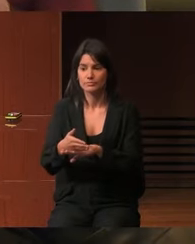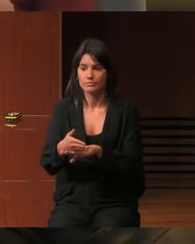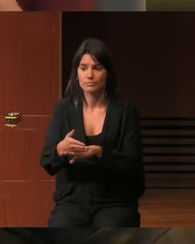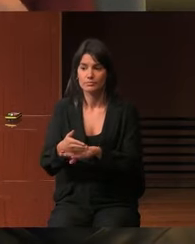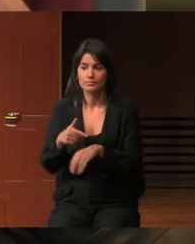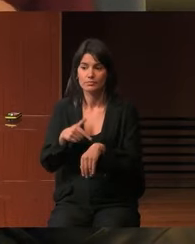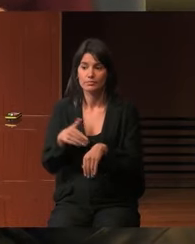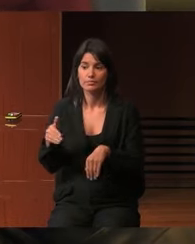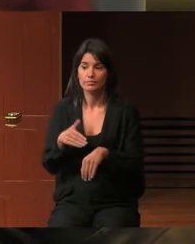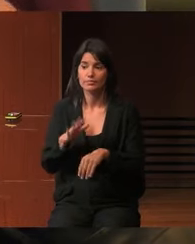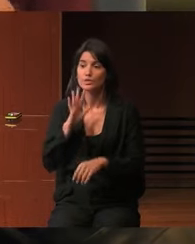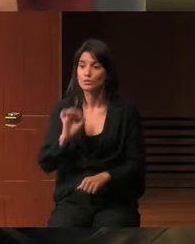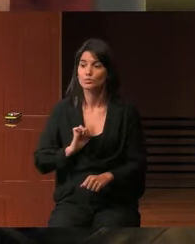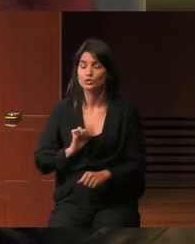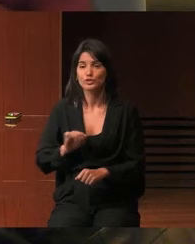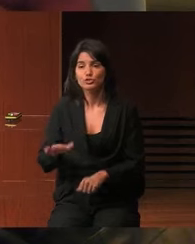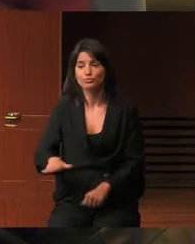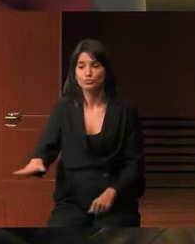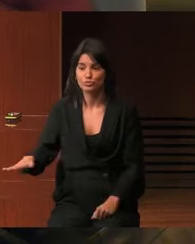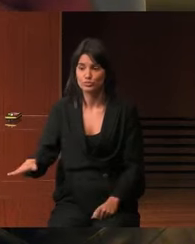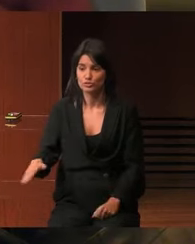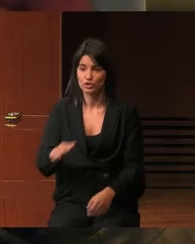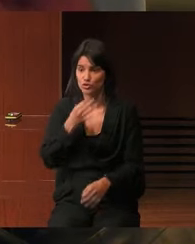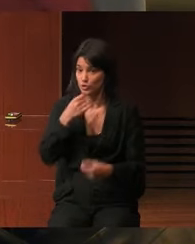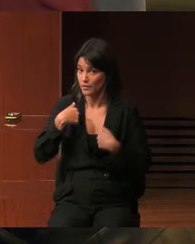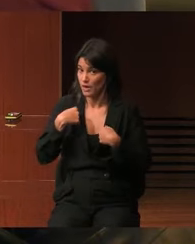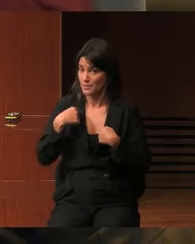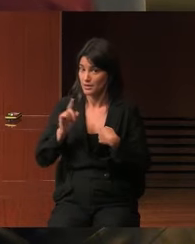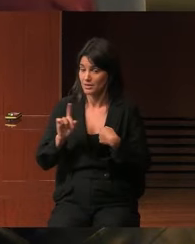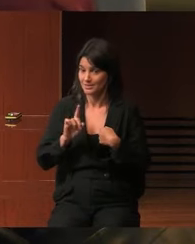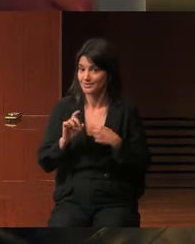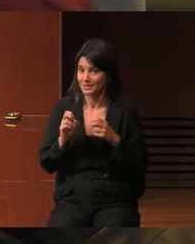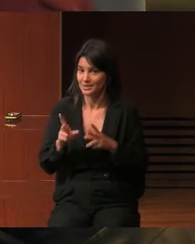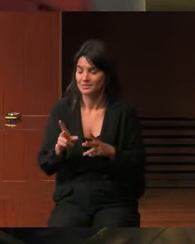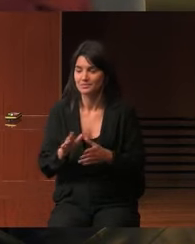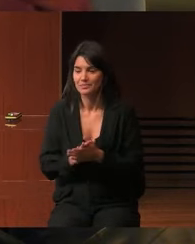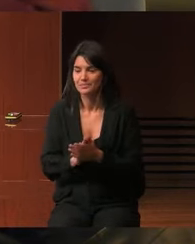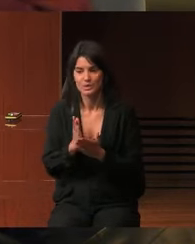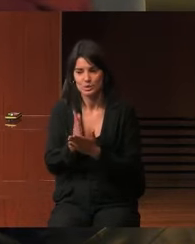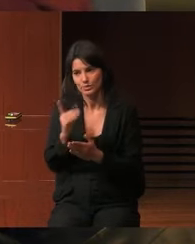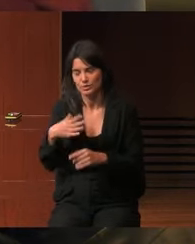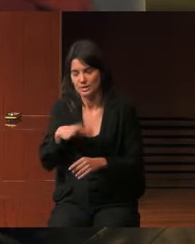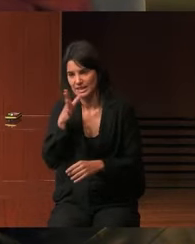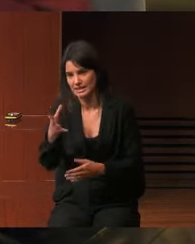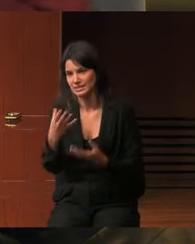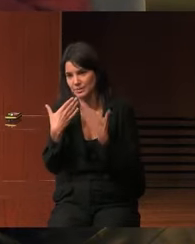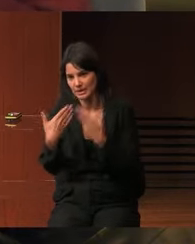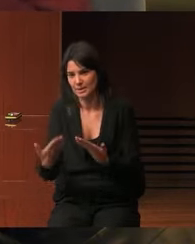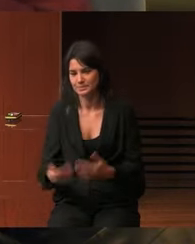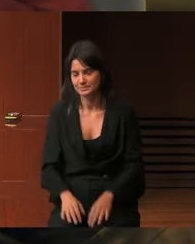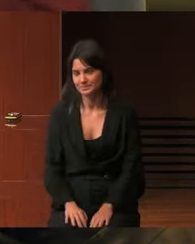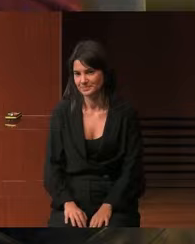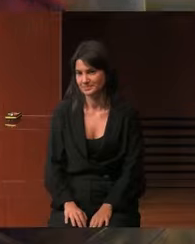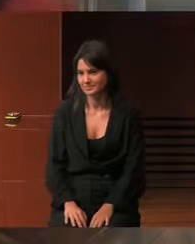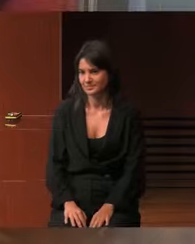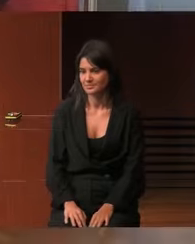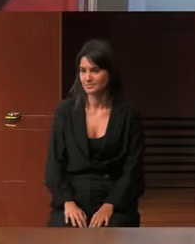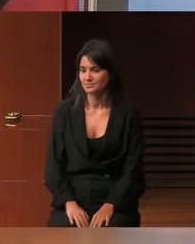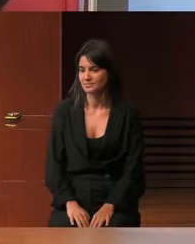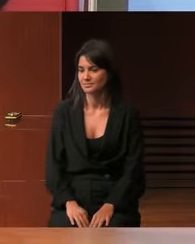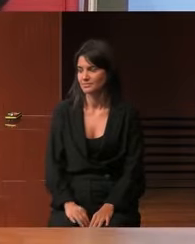no tempo em que os meus filhos eram pequeninos. Eu já nem falo em mim. Ok? Pronto, era só isto que eu queria dizer. Obrigada. Muito